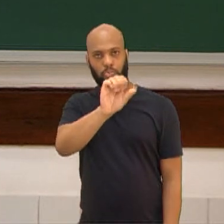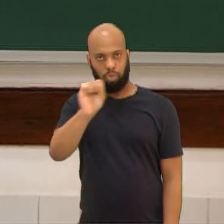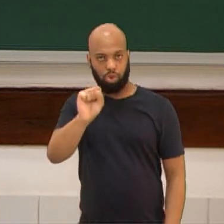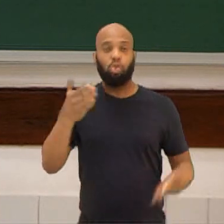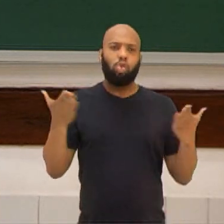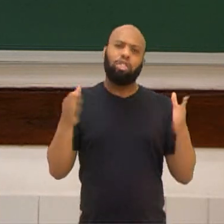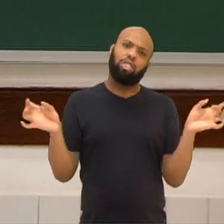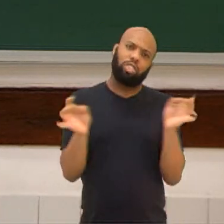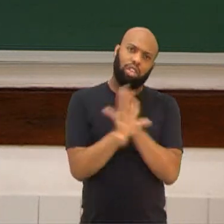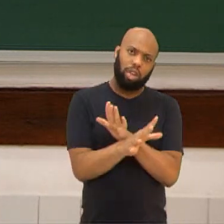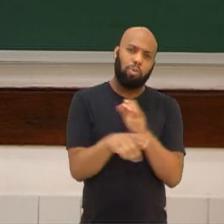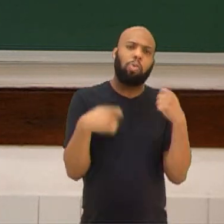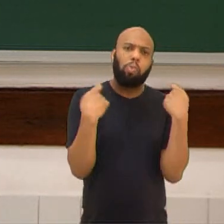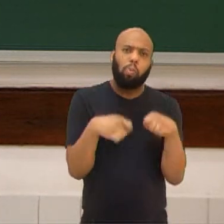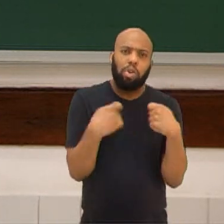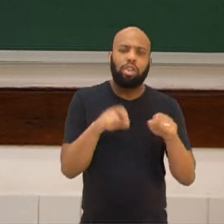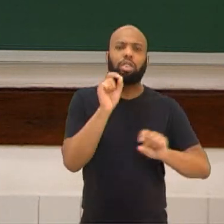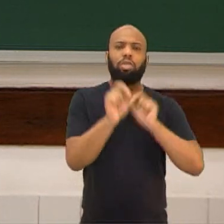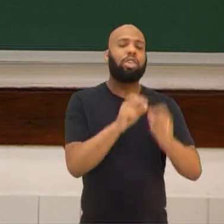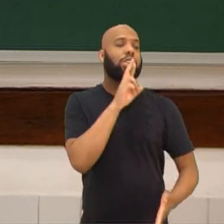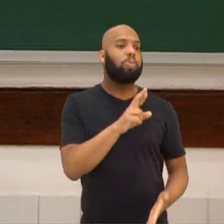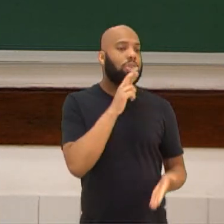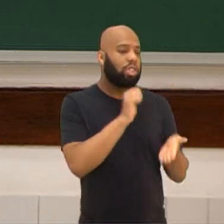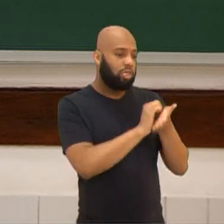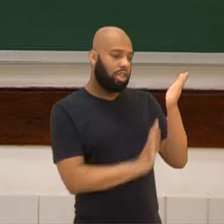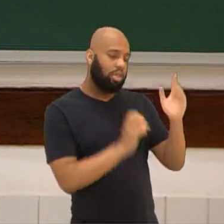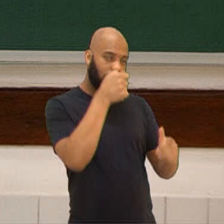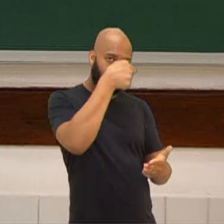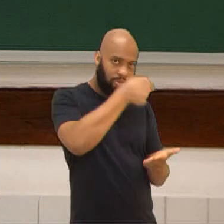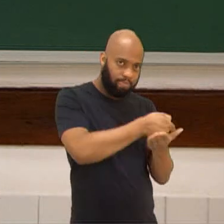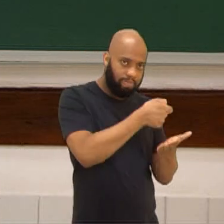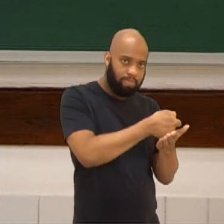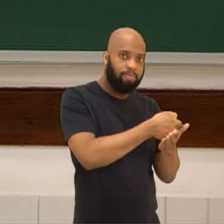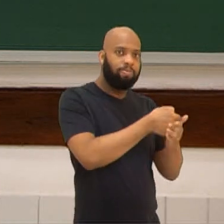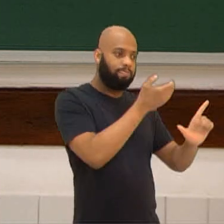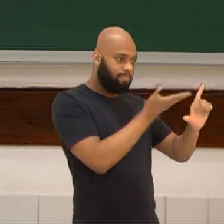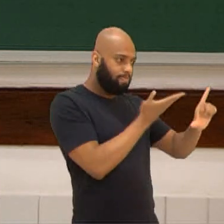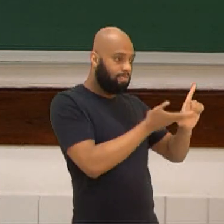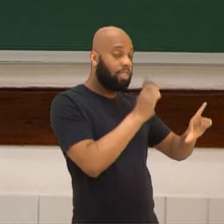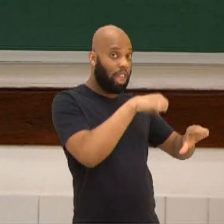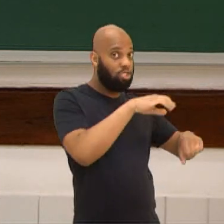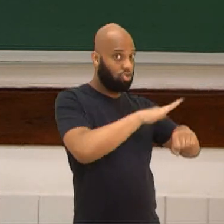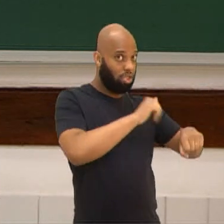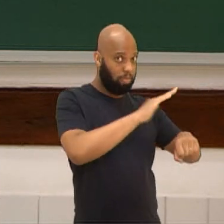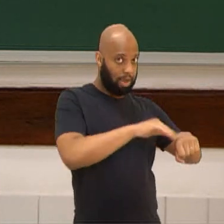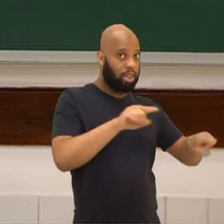Pessoal, é isso. Não esqueçam de fazer a atividade obrigatória do Classroom. Ele conta como presença